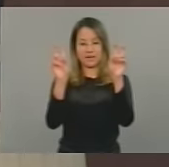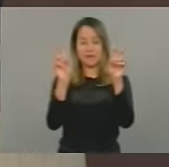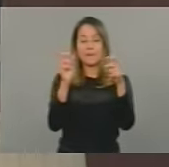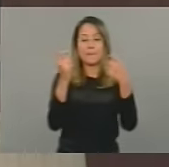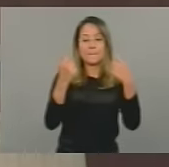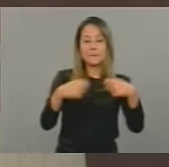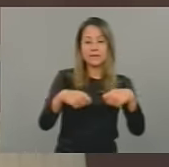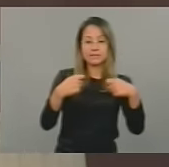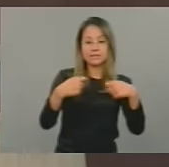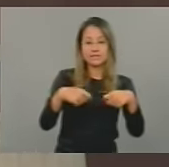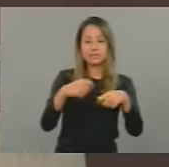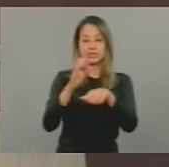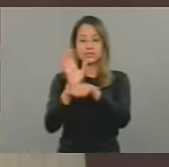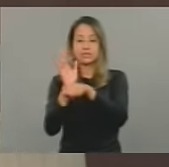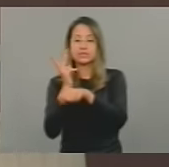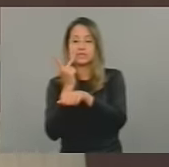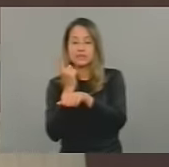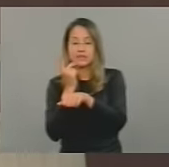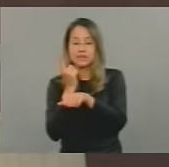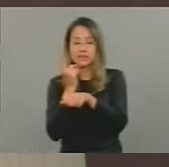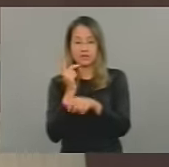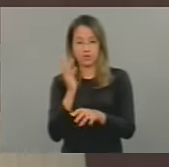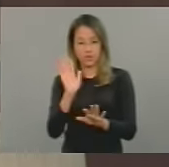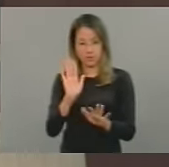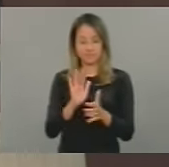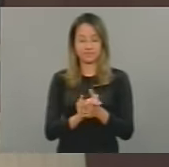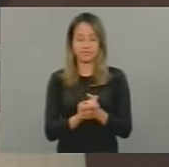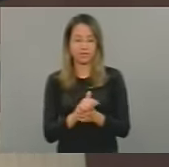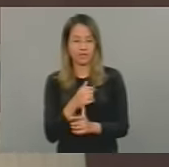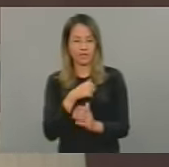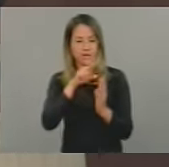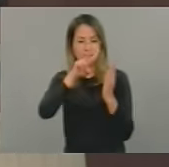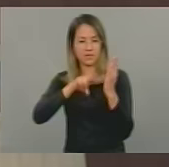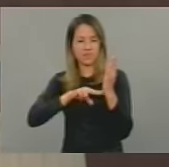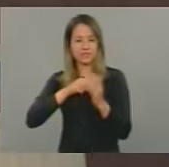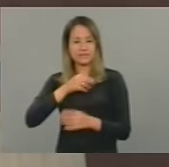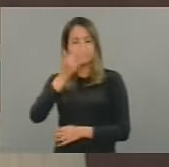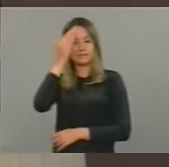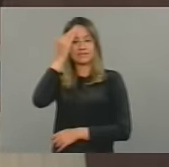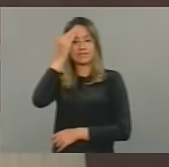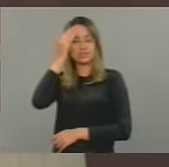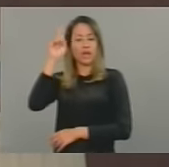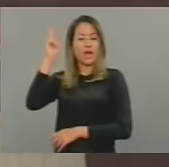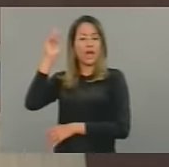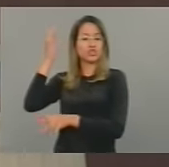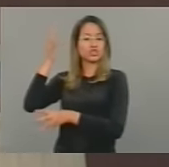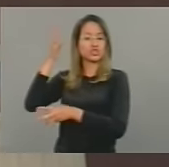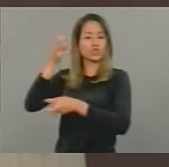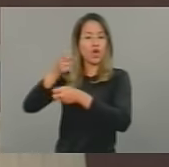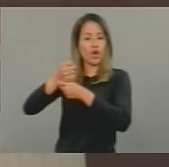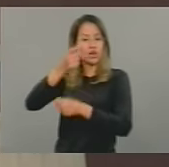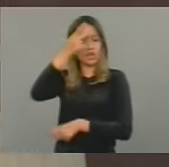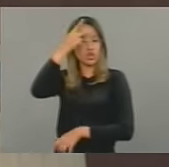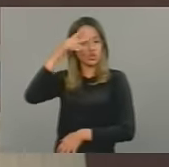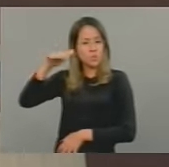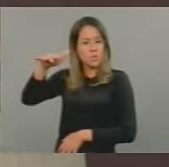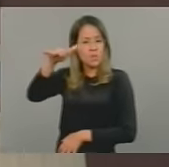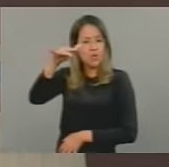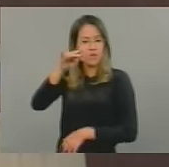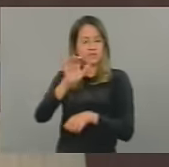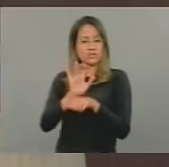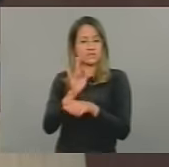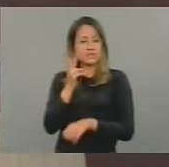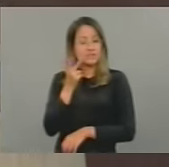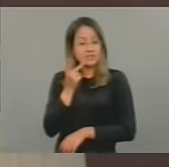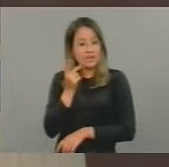escreveu essa conferência? Porque ele entendia que a história do cearense, que é relevante para o Brasil, era